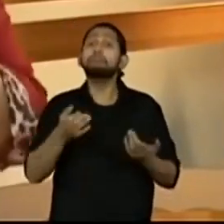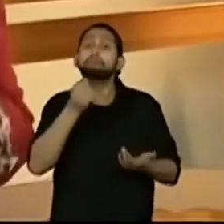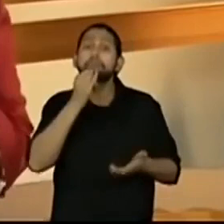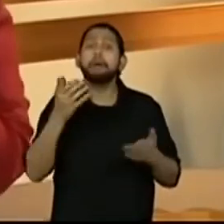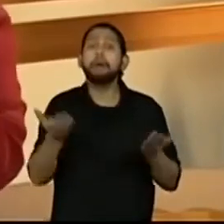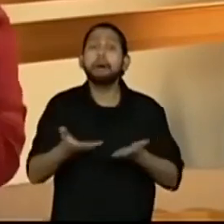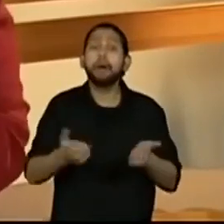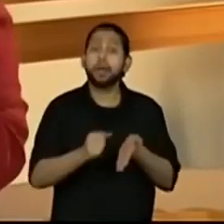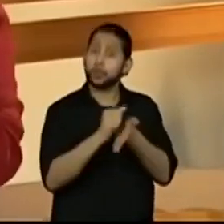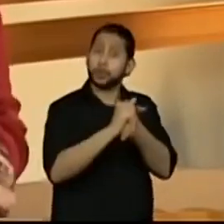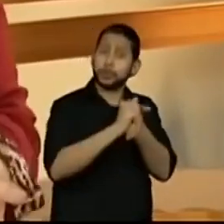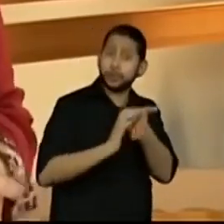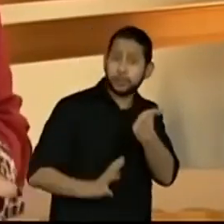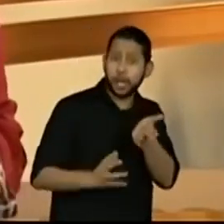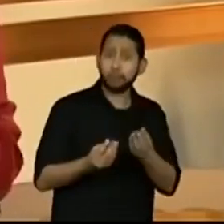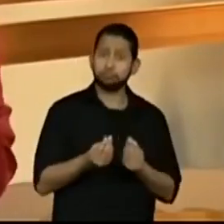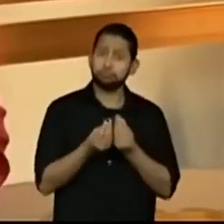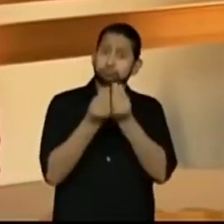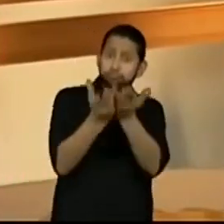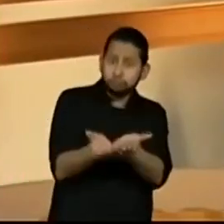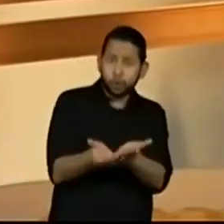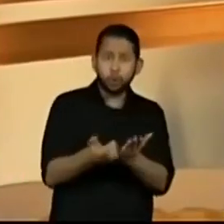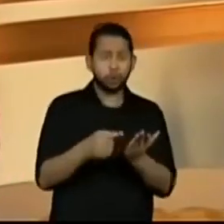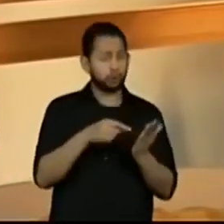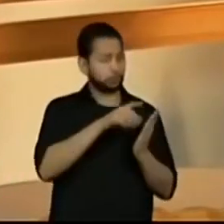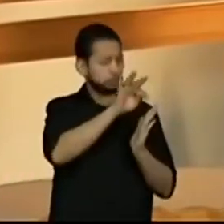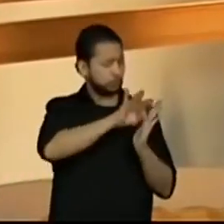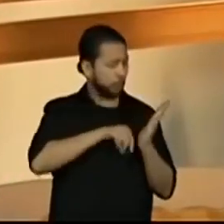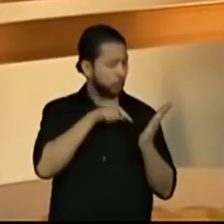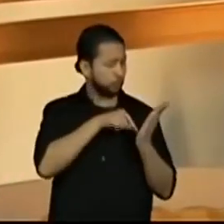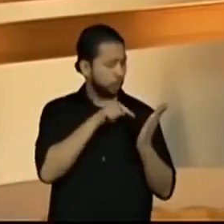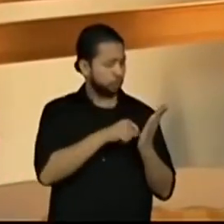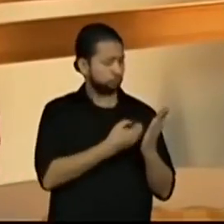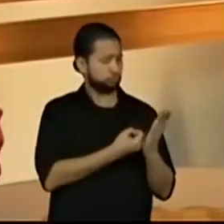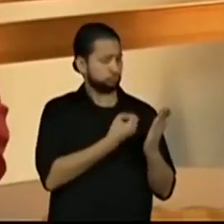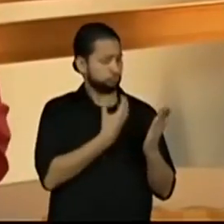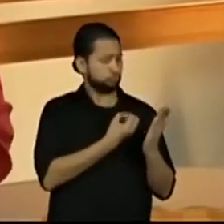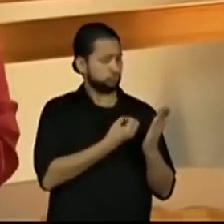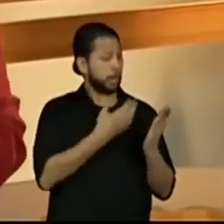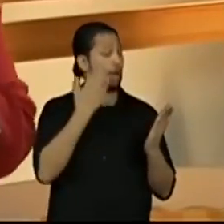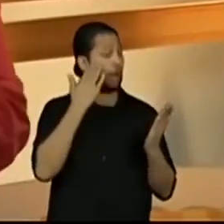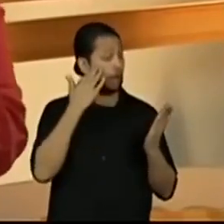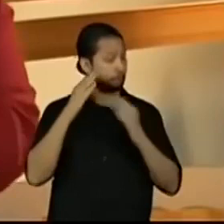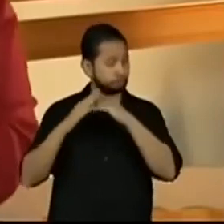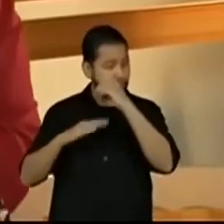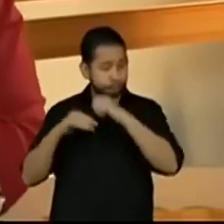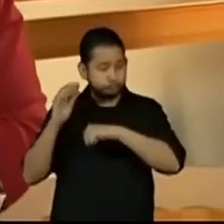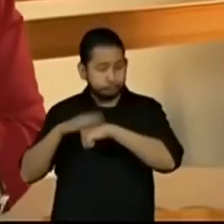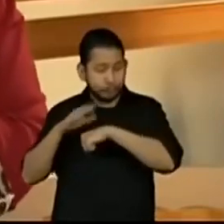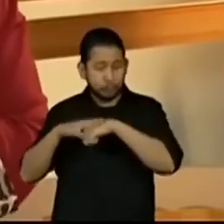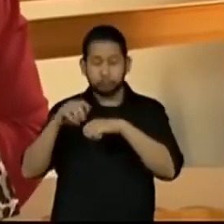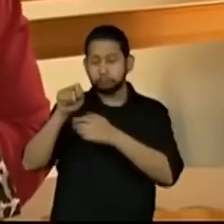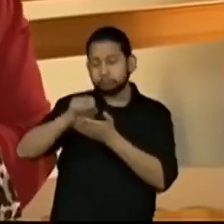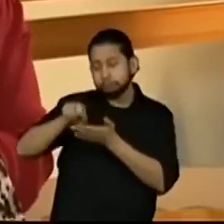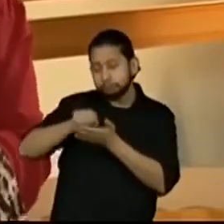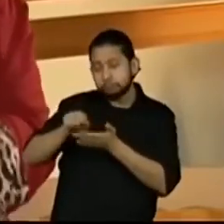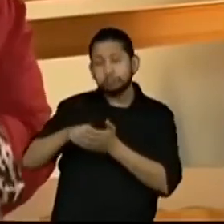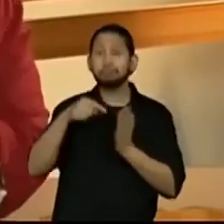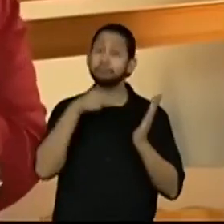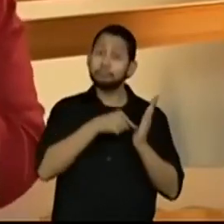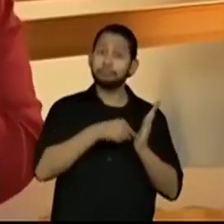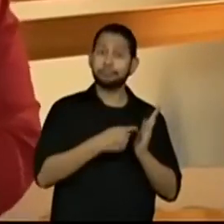as comandas da professora, dos professores, enfim. Então é isso que nós vamos trabalhar